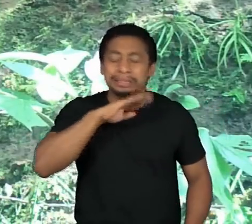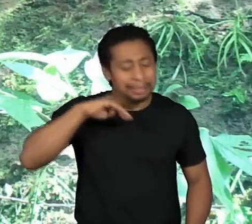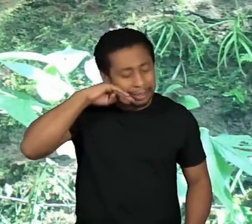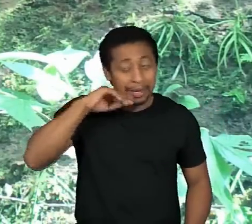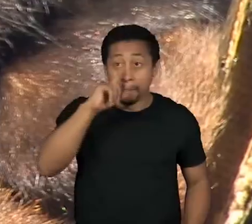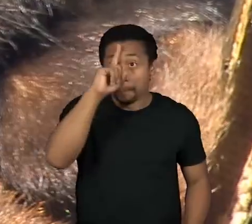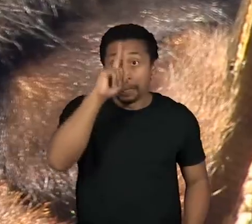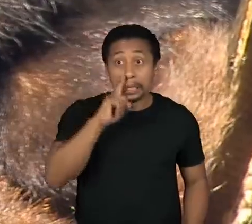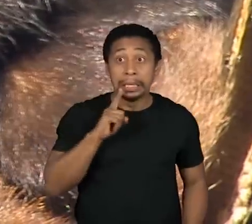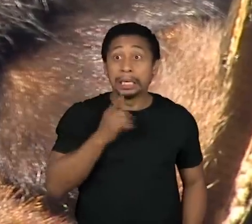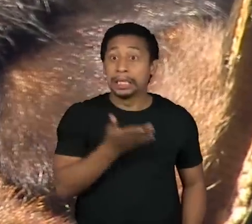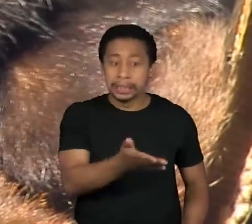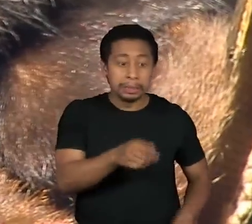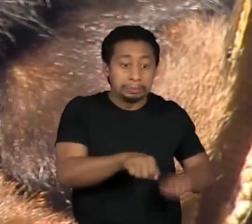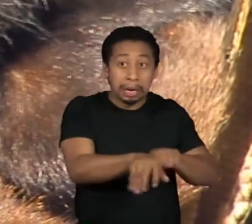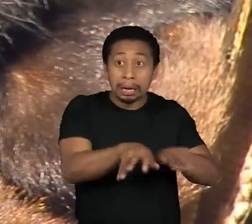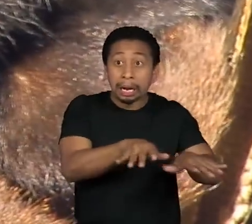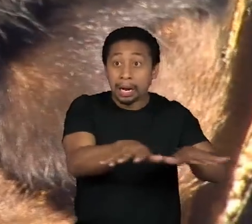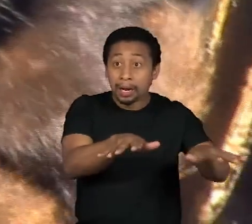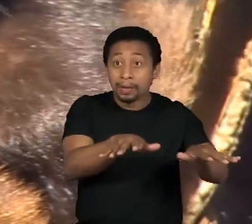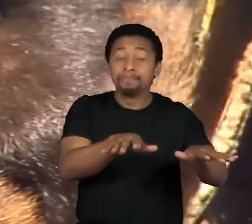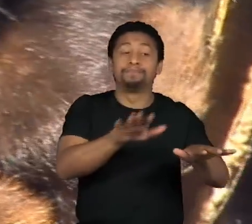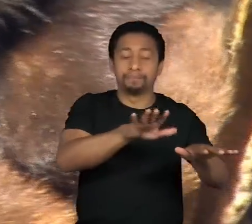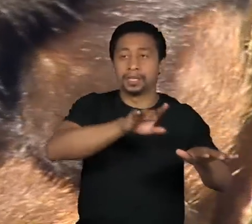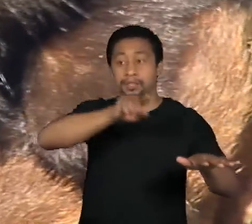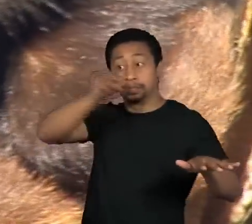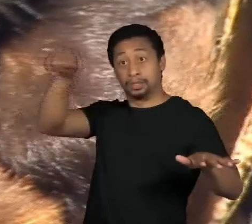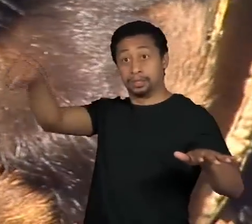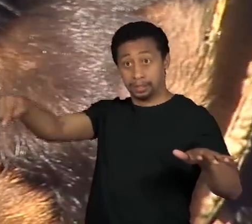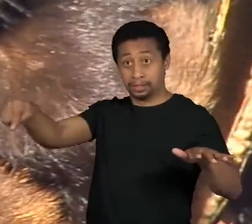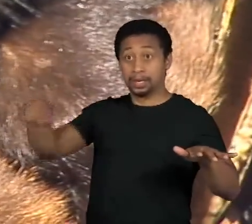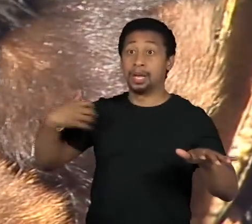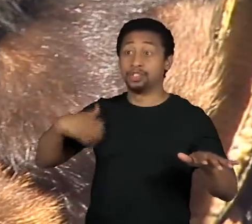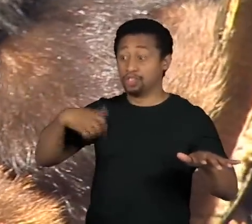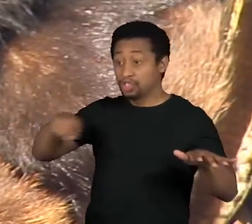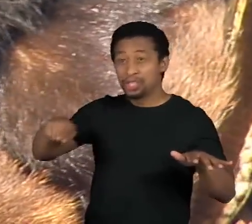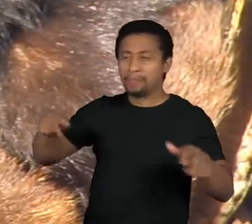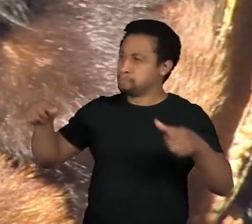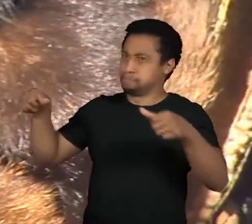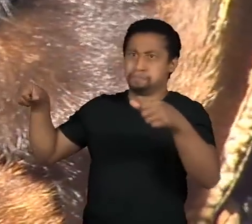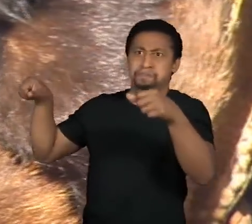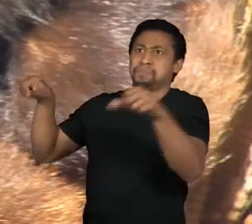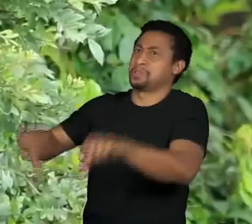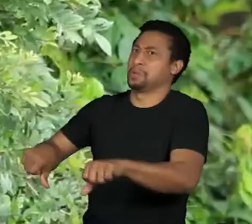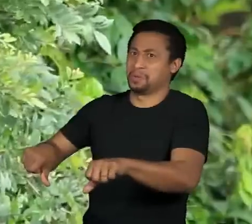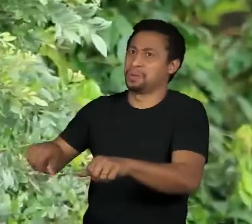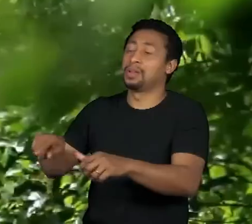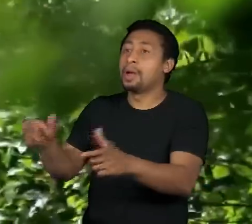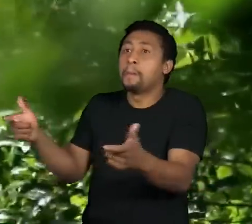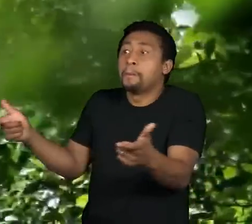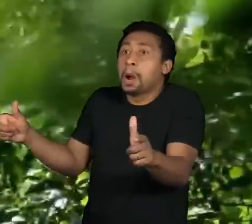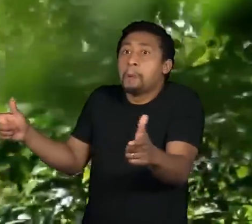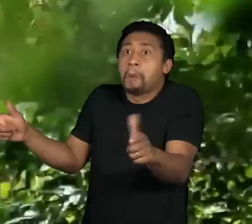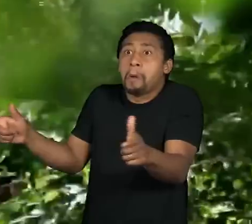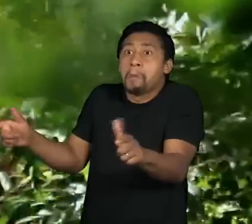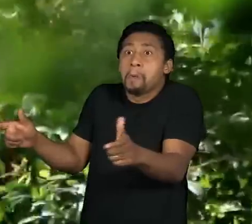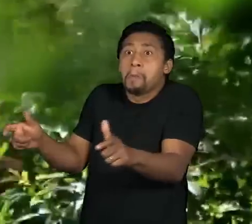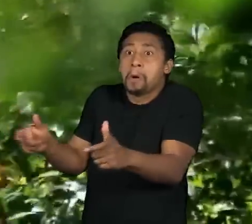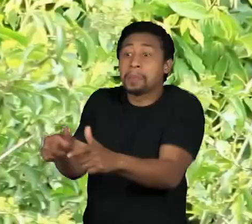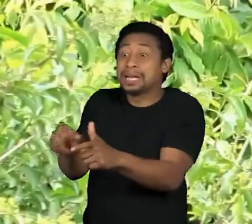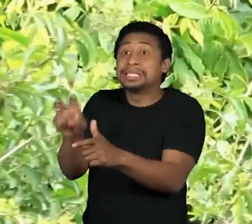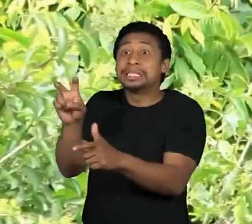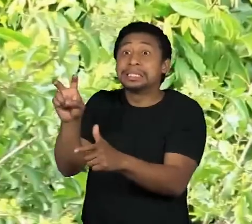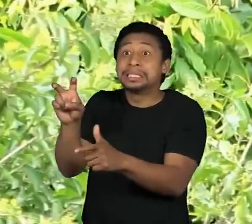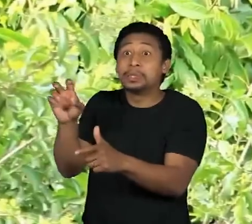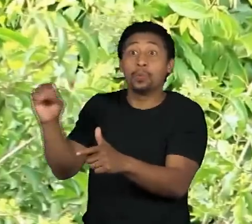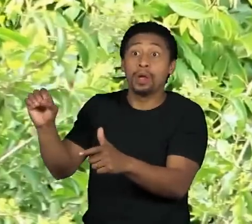nos últimos anos, na Argentina a situação é crítica. Lá restam não mais de 50 animais livres